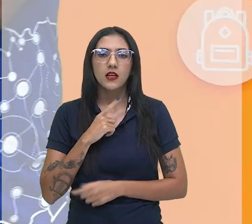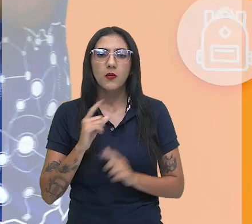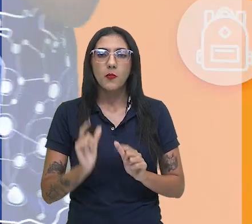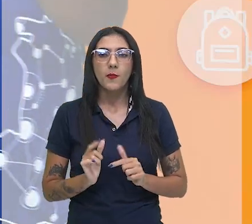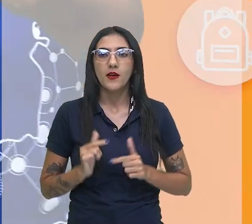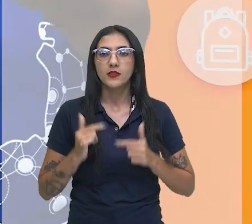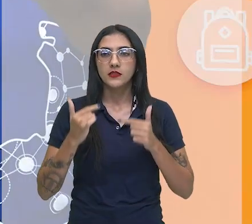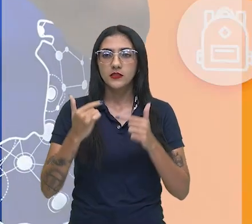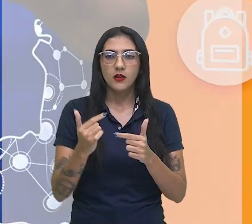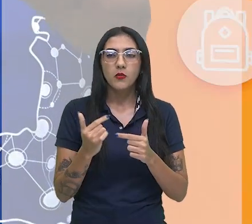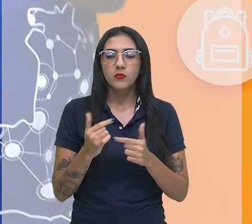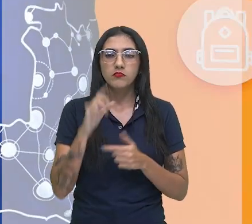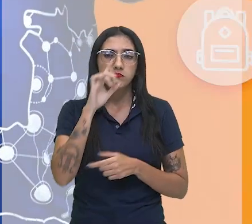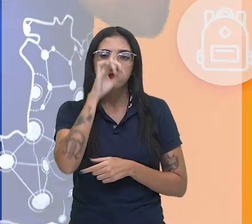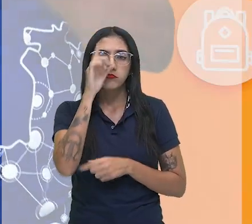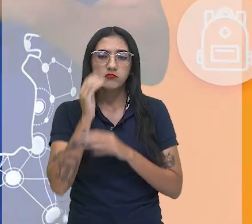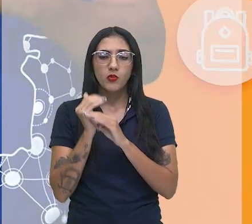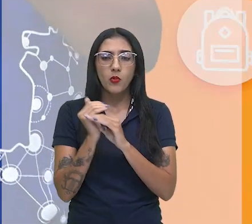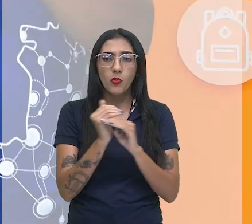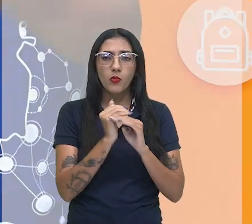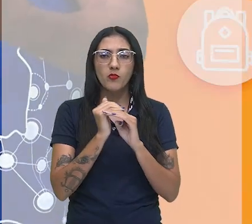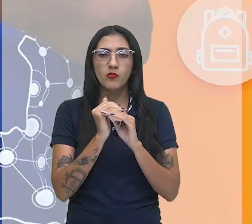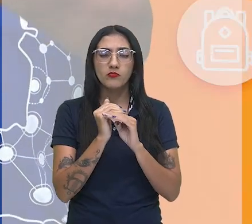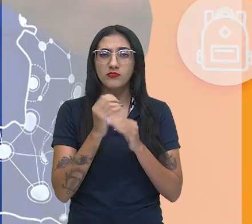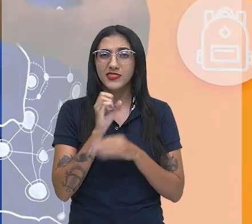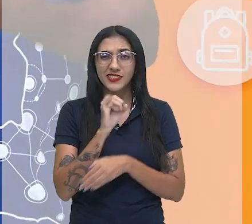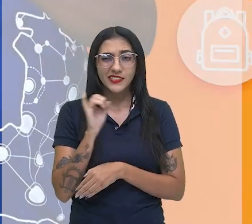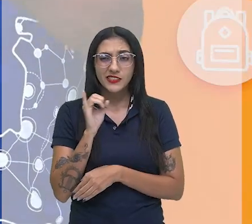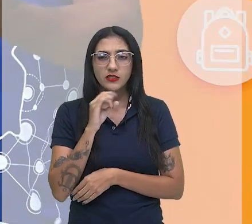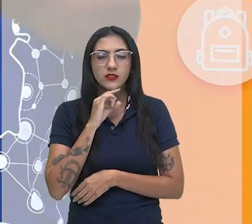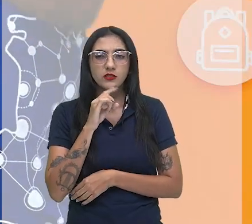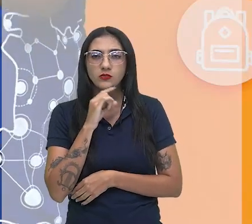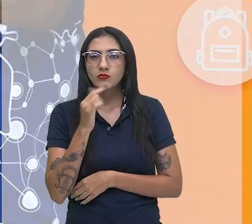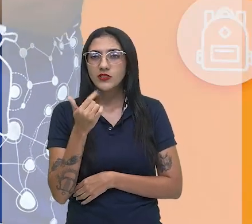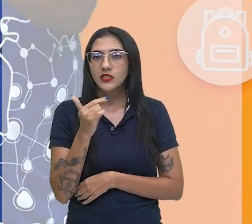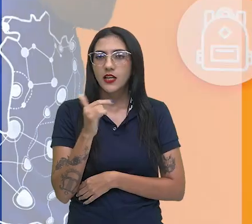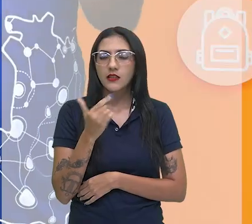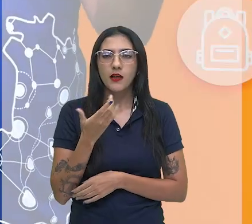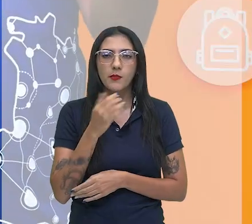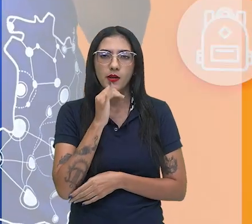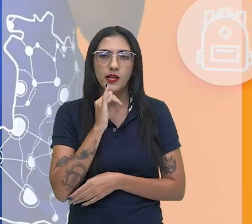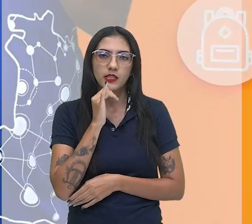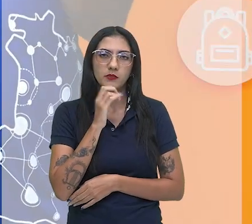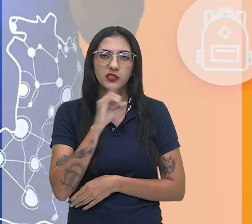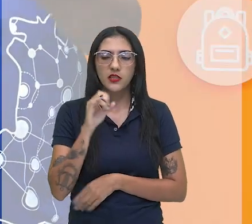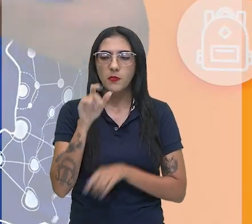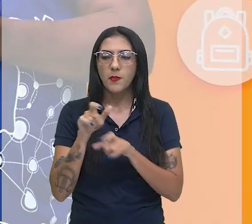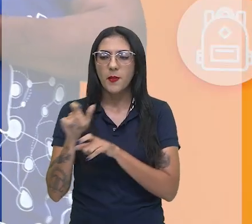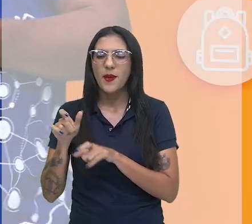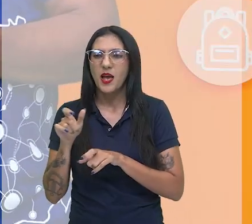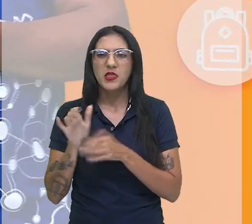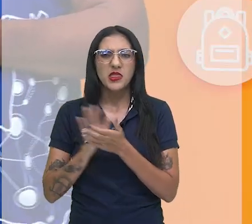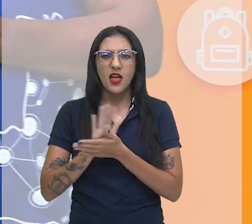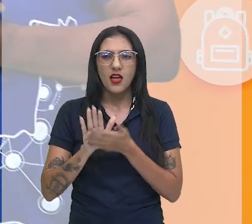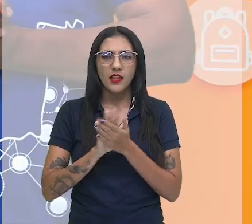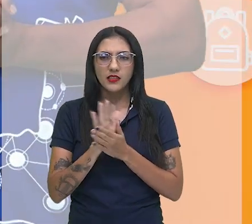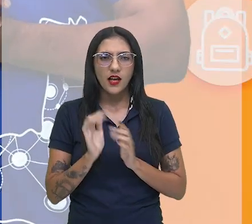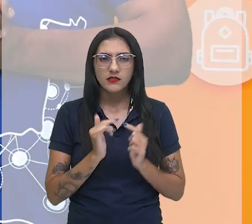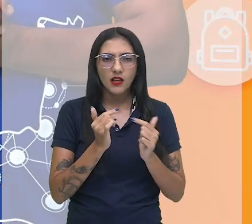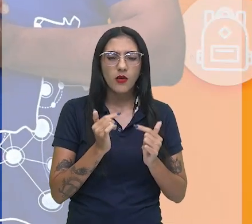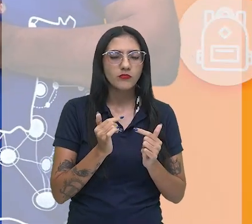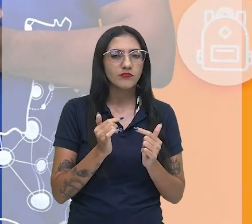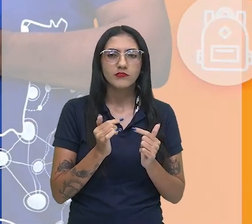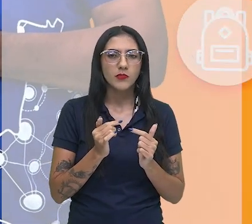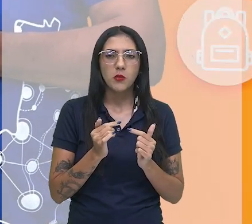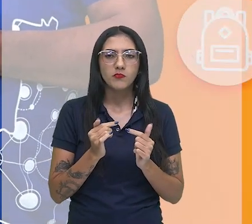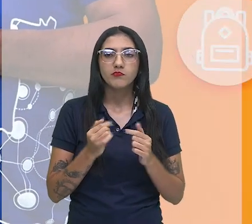comum. Se não fazem, então nós temos que olhar e tirar. Olha, quem não está fazendo tem que sair, não pode estar ali.